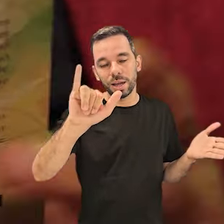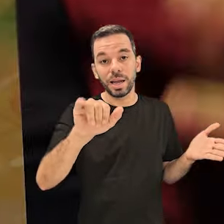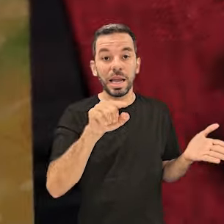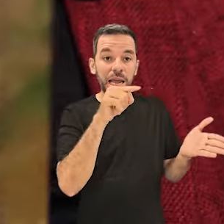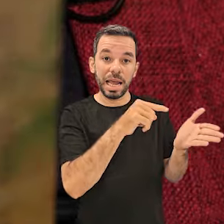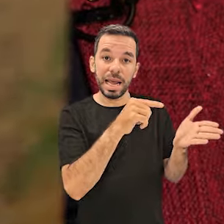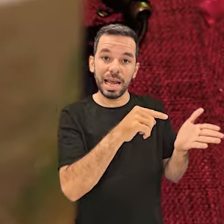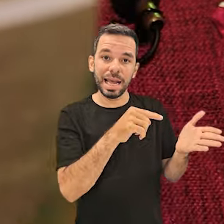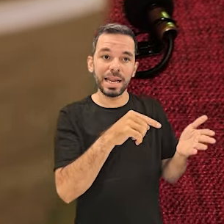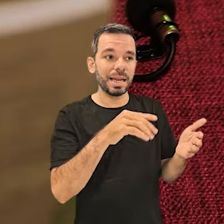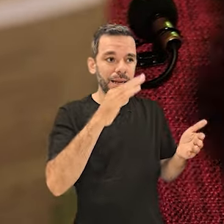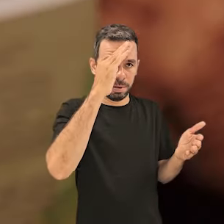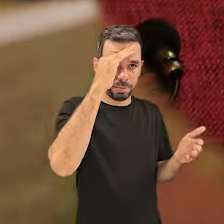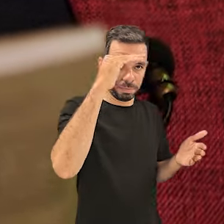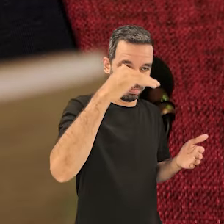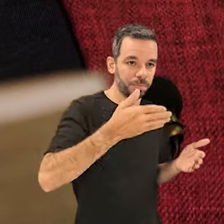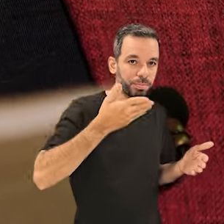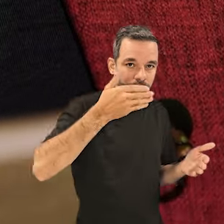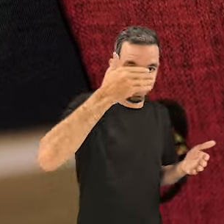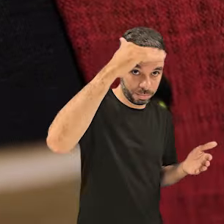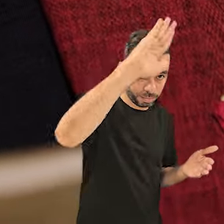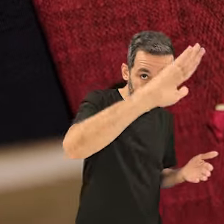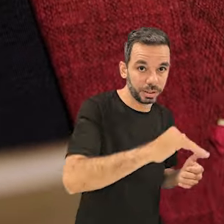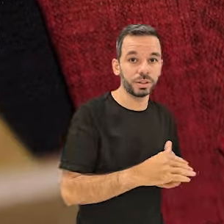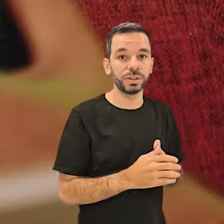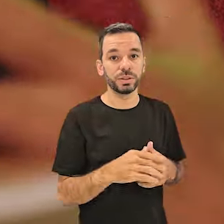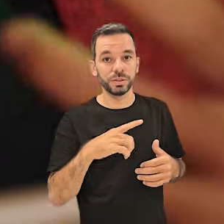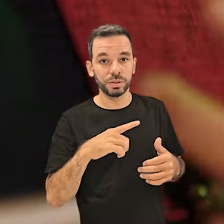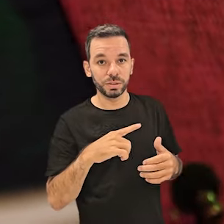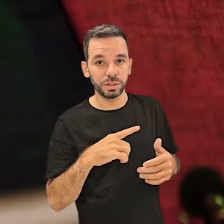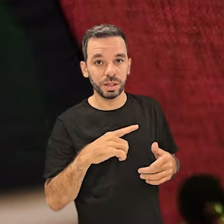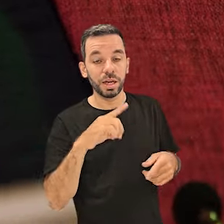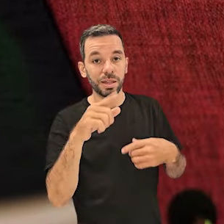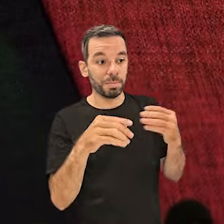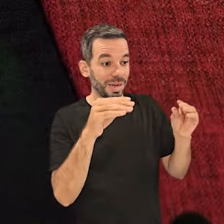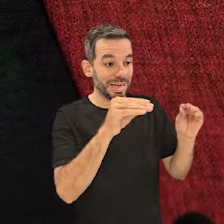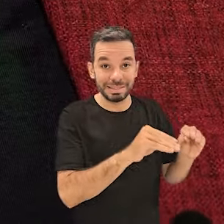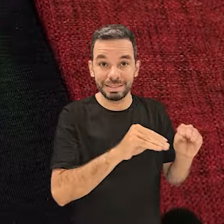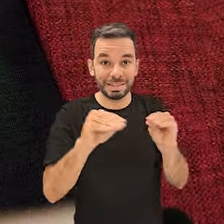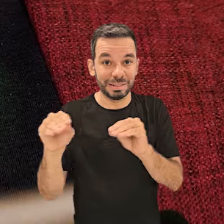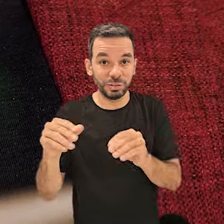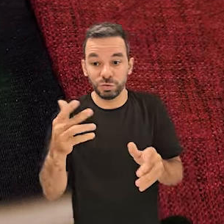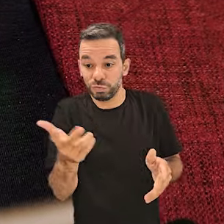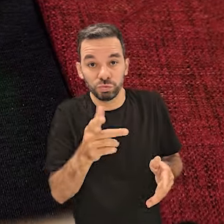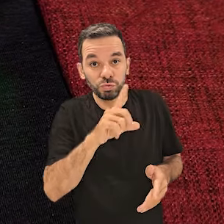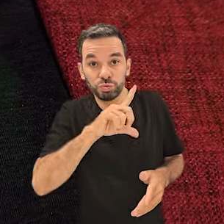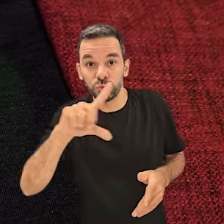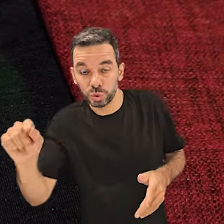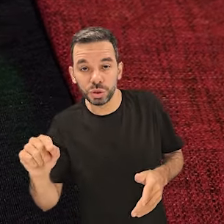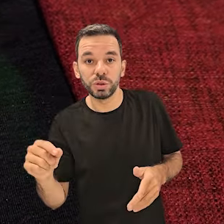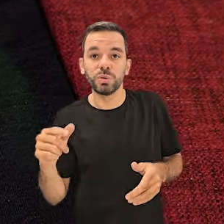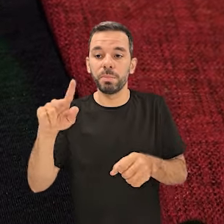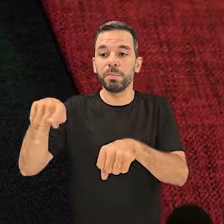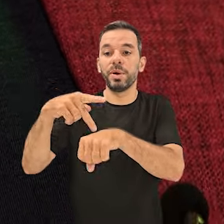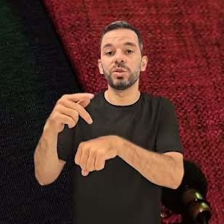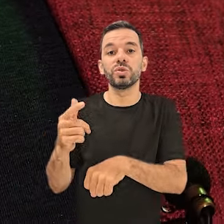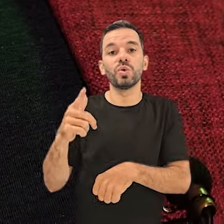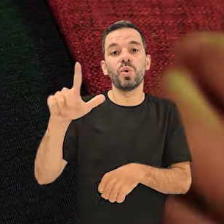palestino refugiado no Líbano, que depois veio para o Brasil, e ele advém de grandes massacres, onde perdeu praticamente toda a